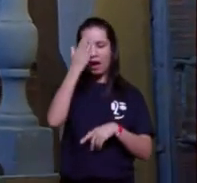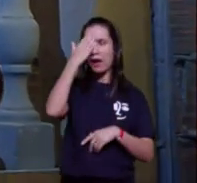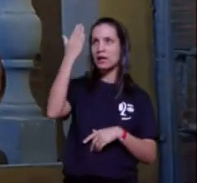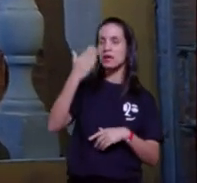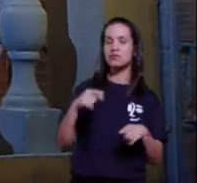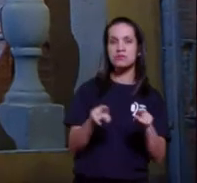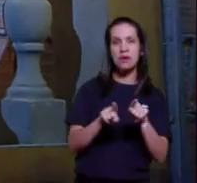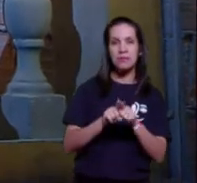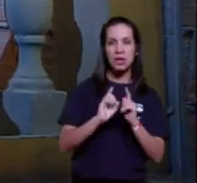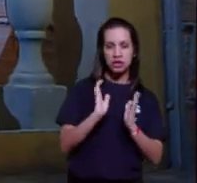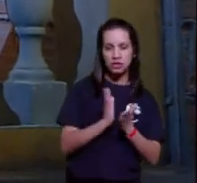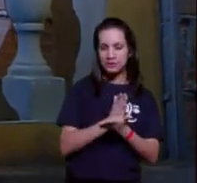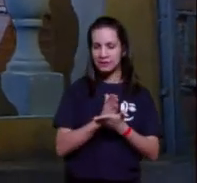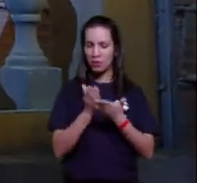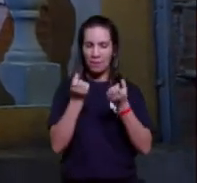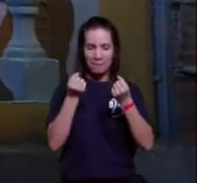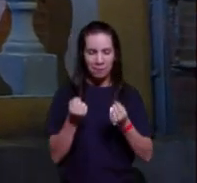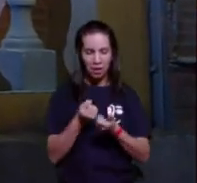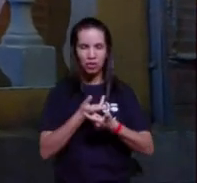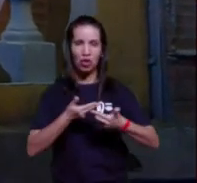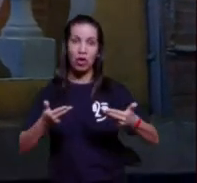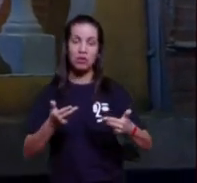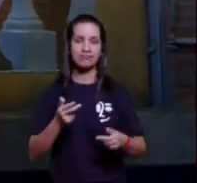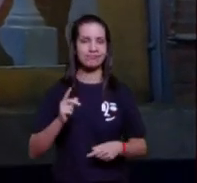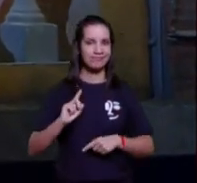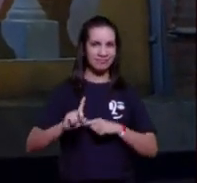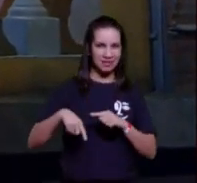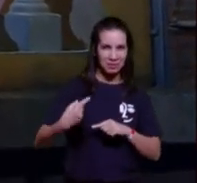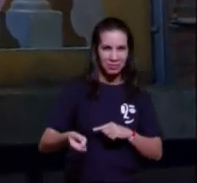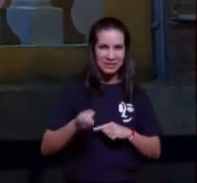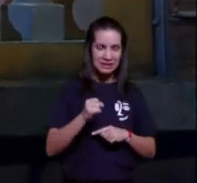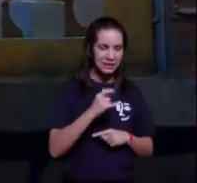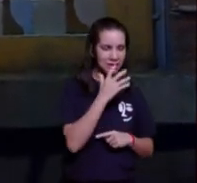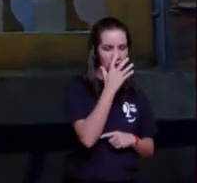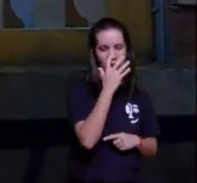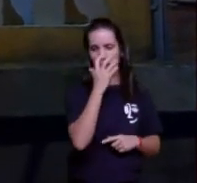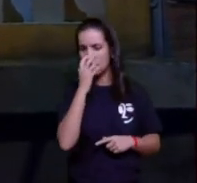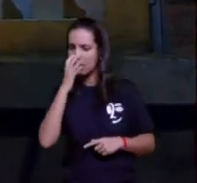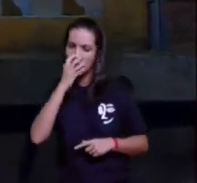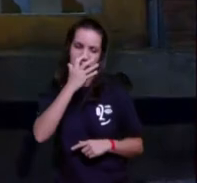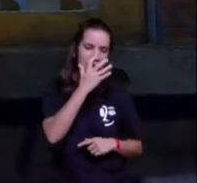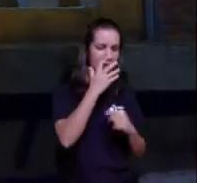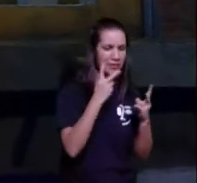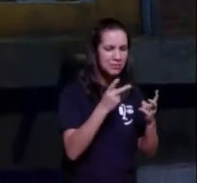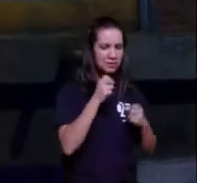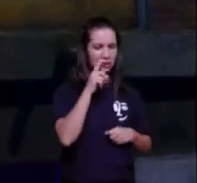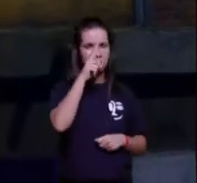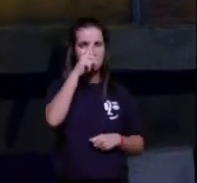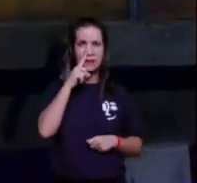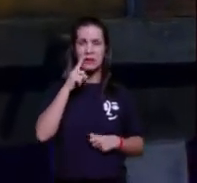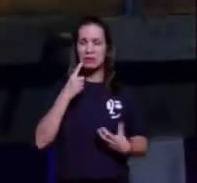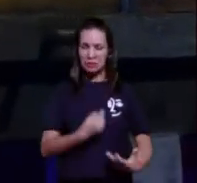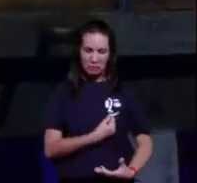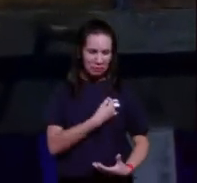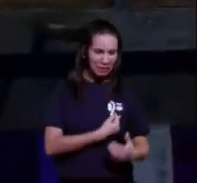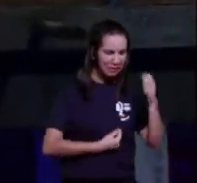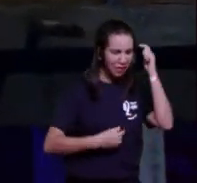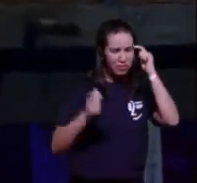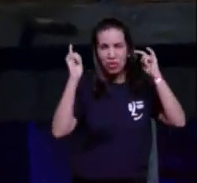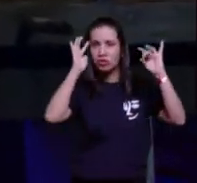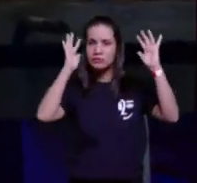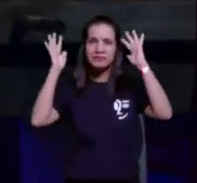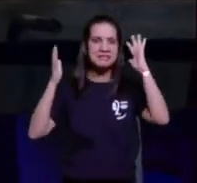pela divisão do fardo. E se depois dos encantamentos descritos enxergarem perigo na filosofia de vida,